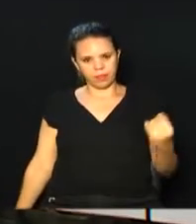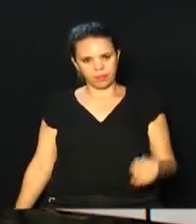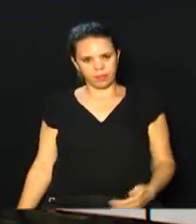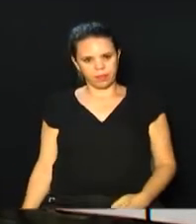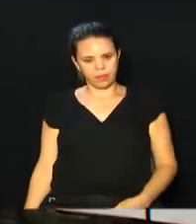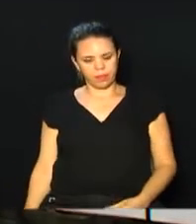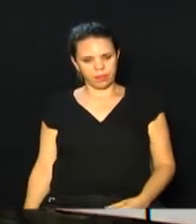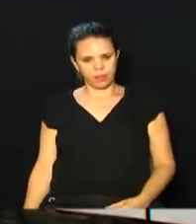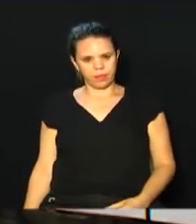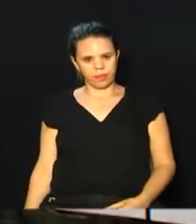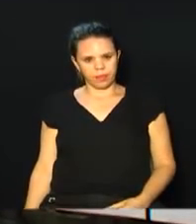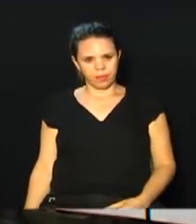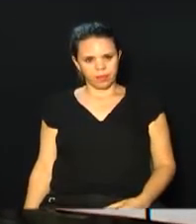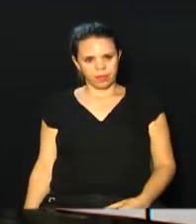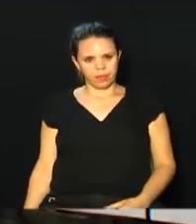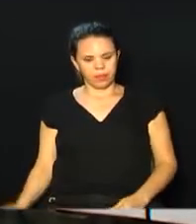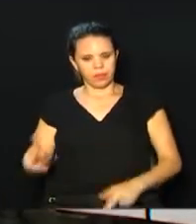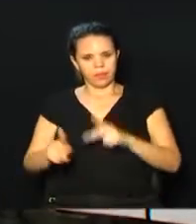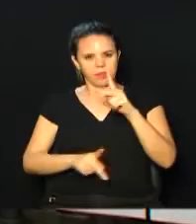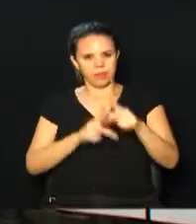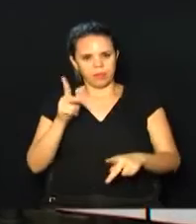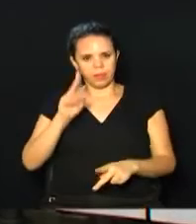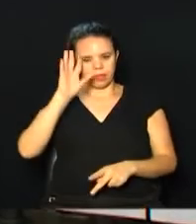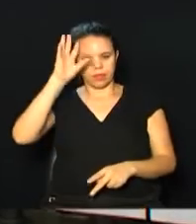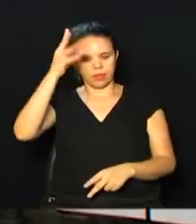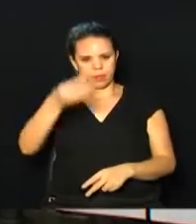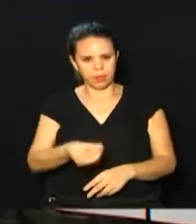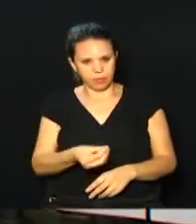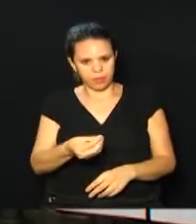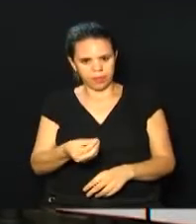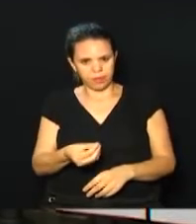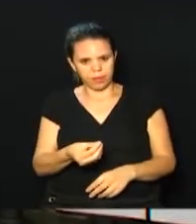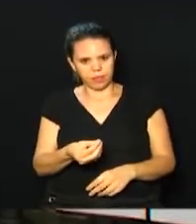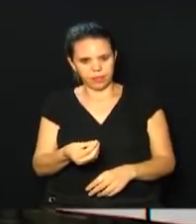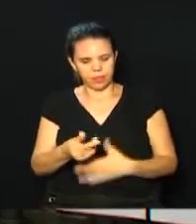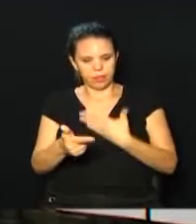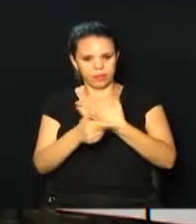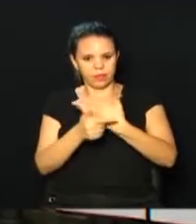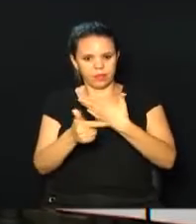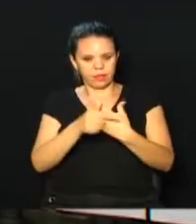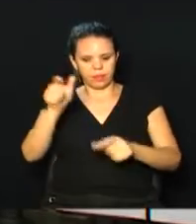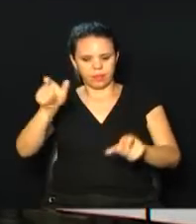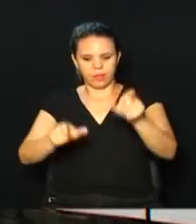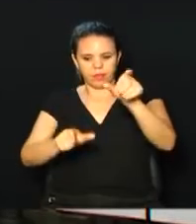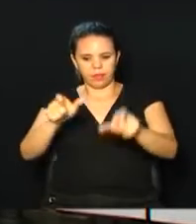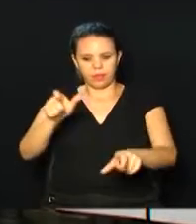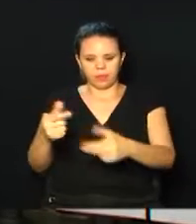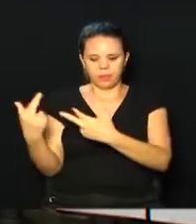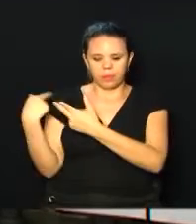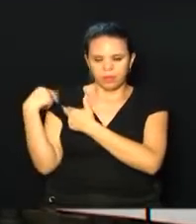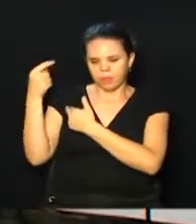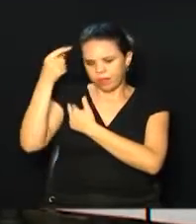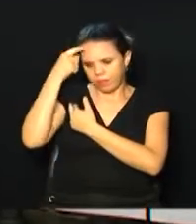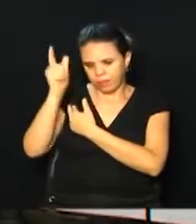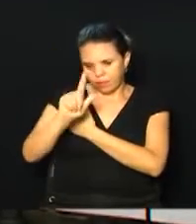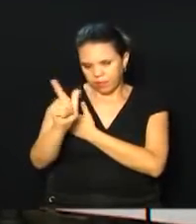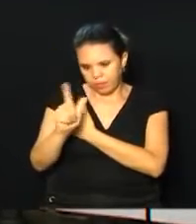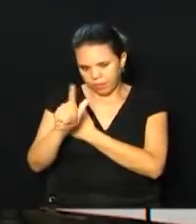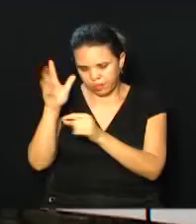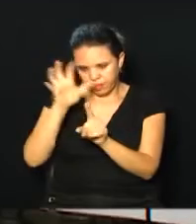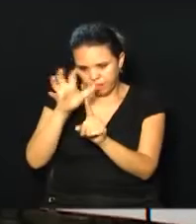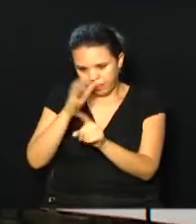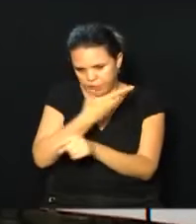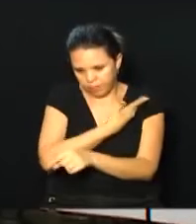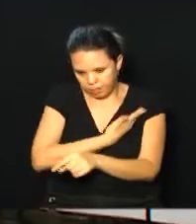né? Porque aí as pessoas compreendendo qual é o papel dela, é óbvio que aí a pressão no